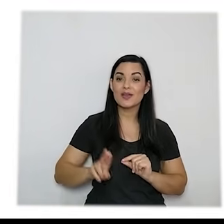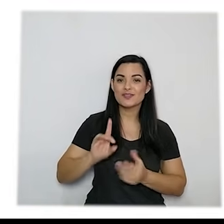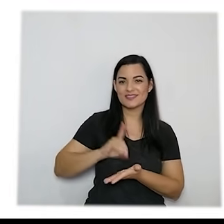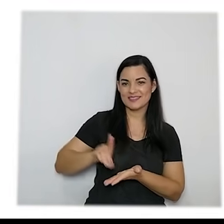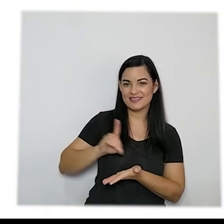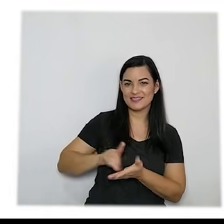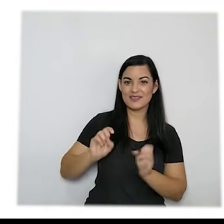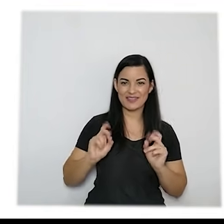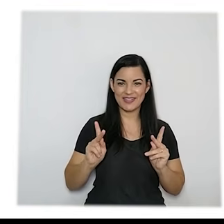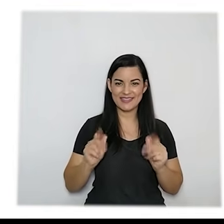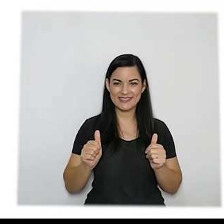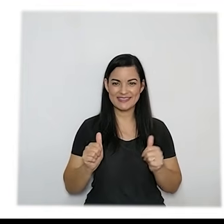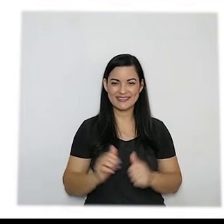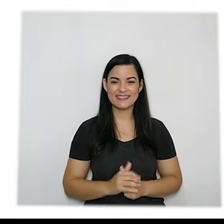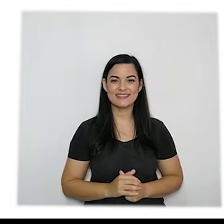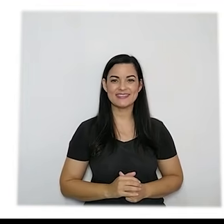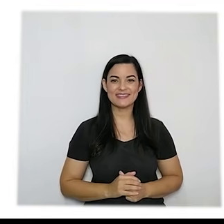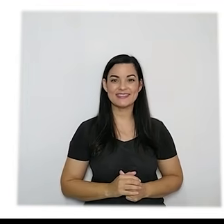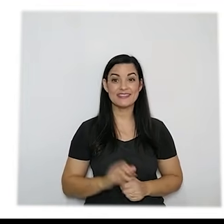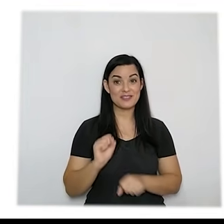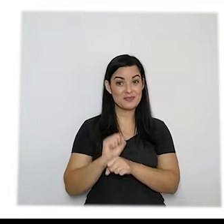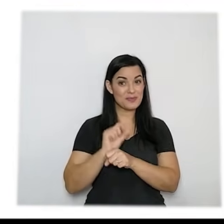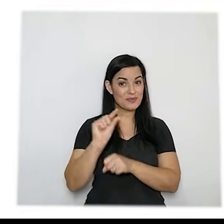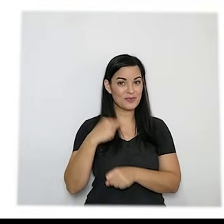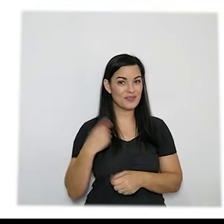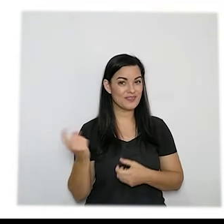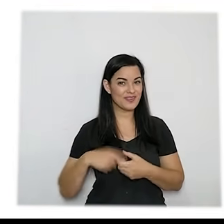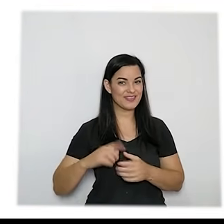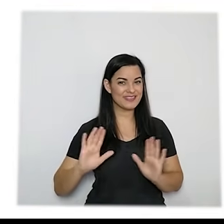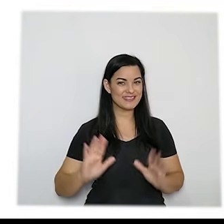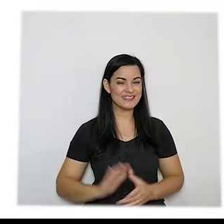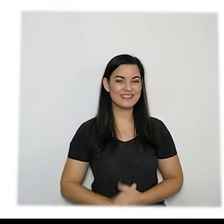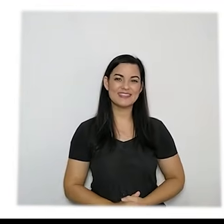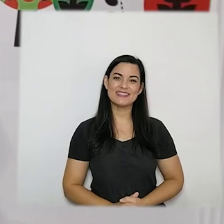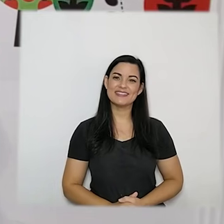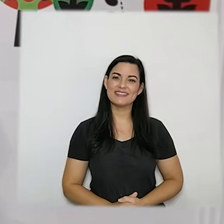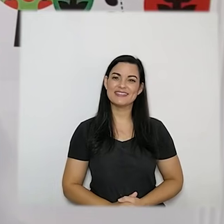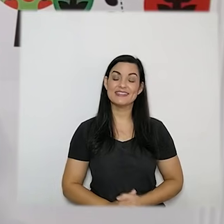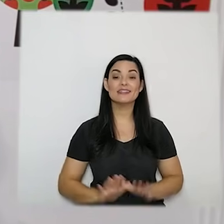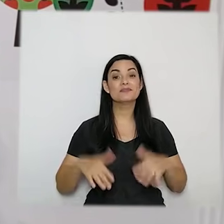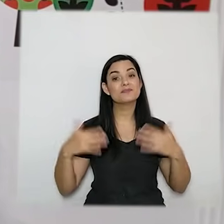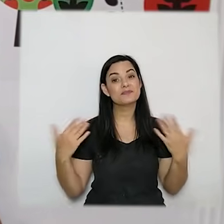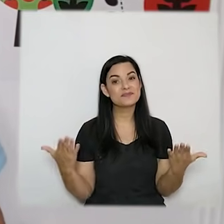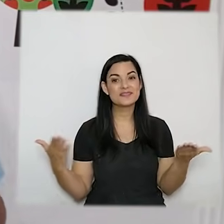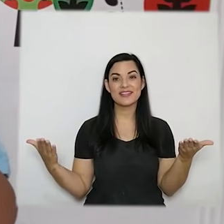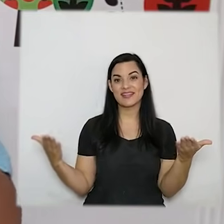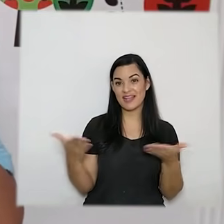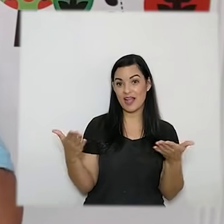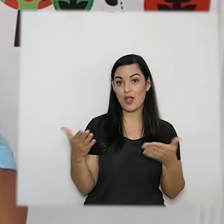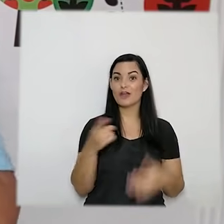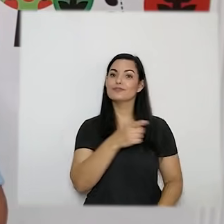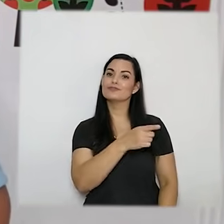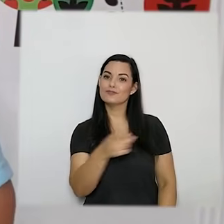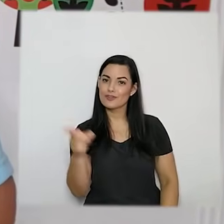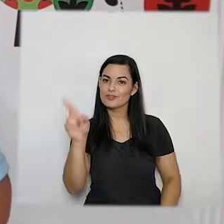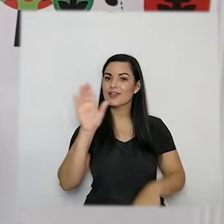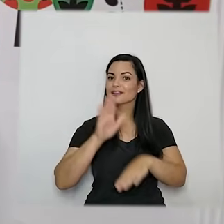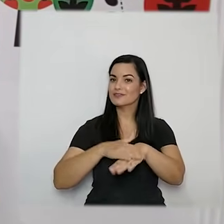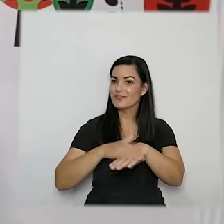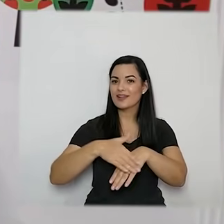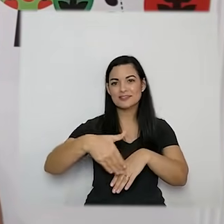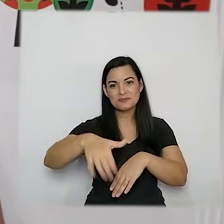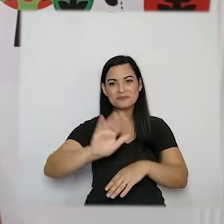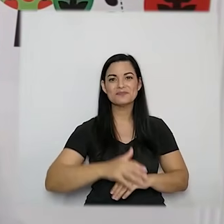do dicionário, tá bom? Agora espera um pouquinho que a Pro já volta. Então, agora é com